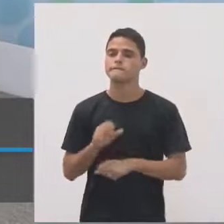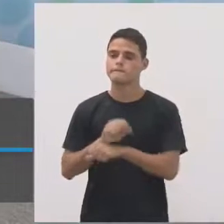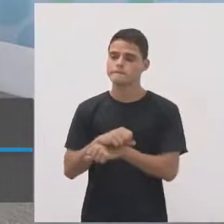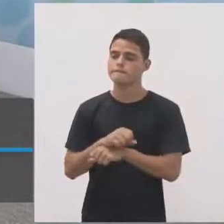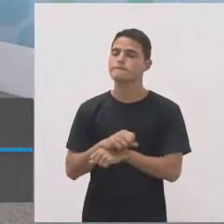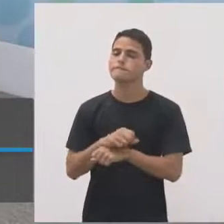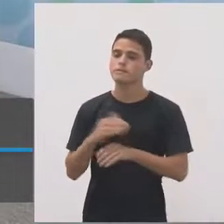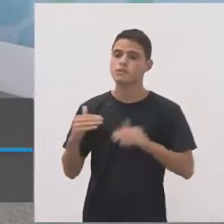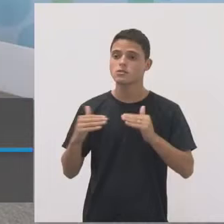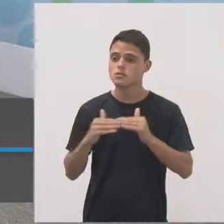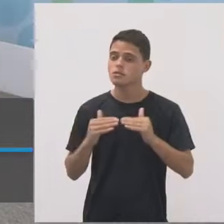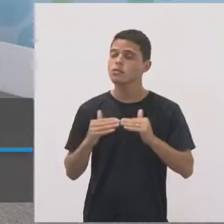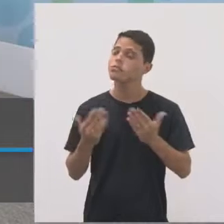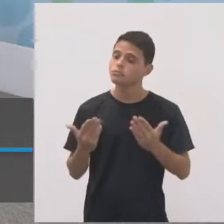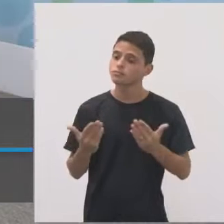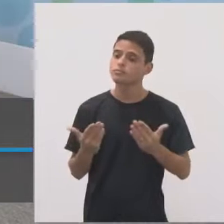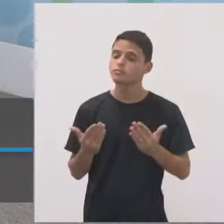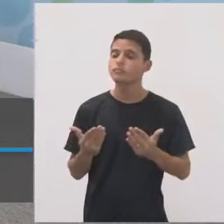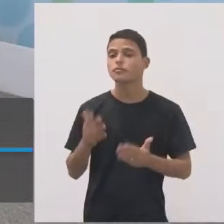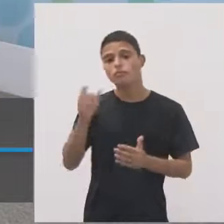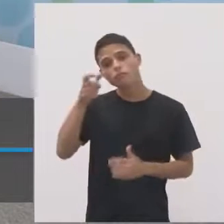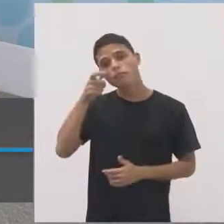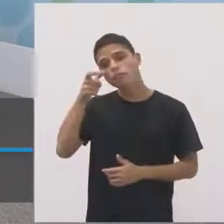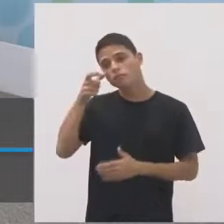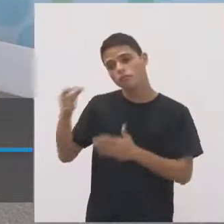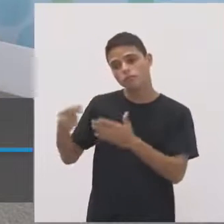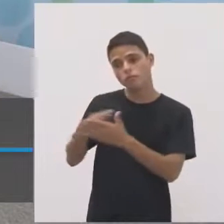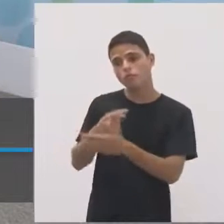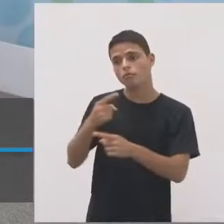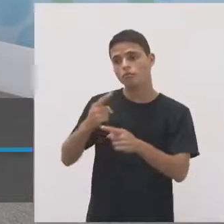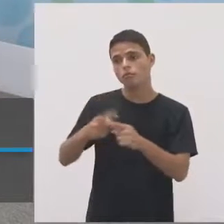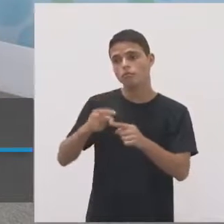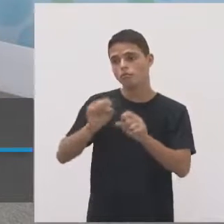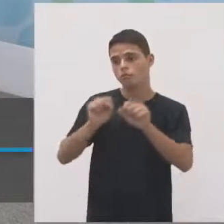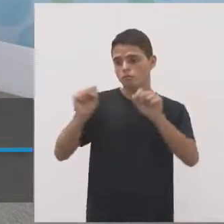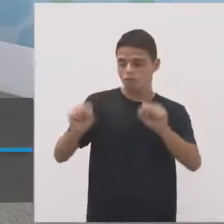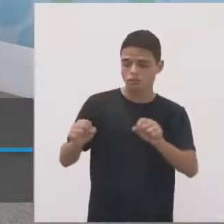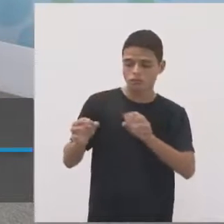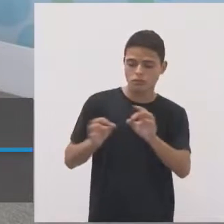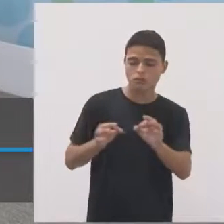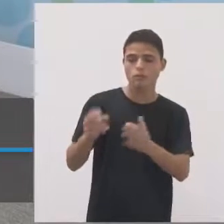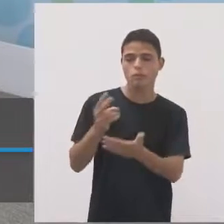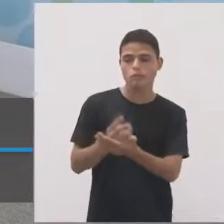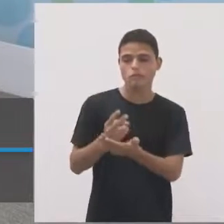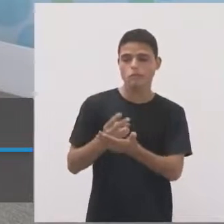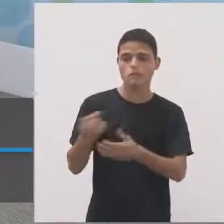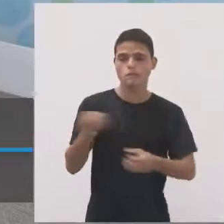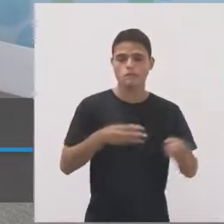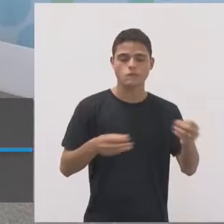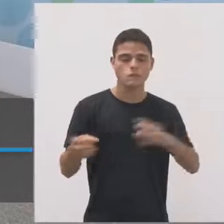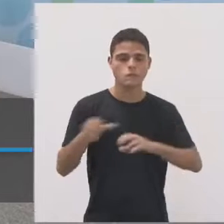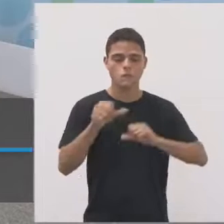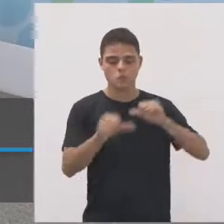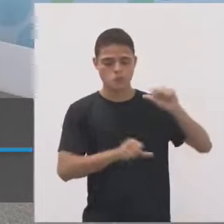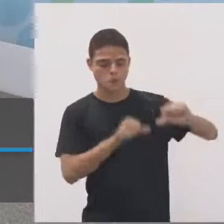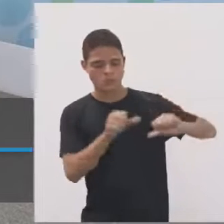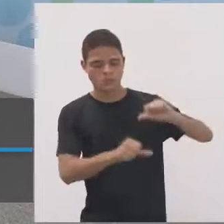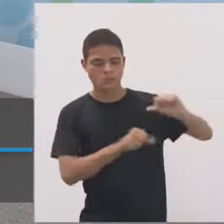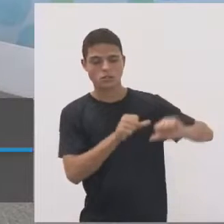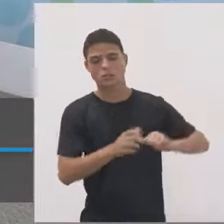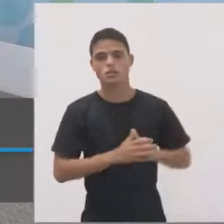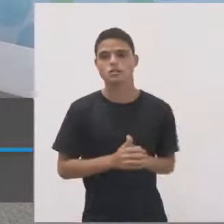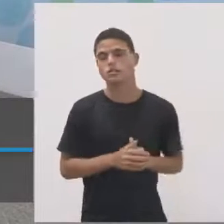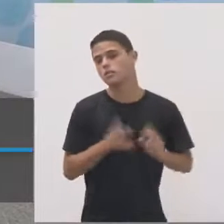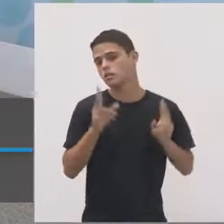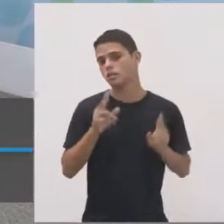Uma coisa que é bastante interessante a sua pergunta é que o sistema operacional, ele sempre vai se atualizando. Tá? Como você falou